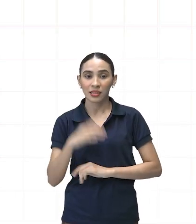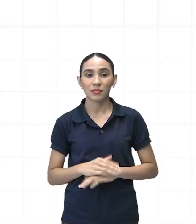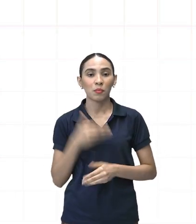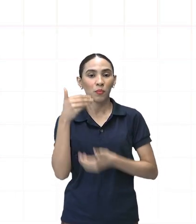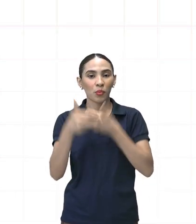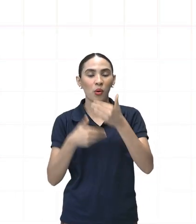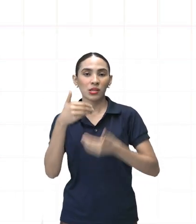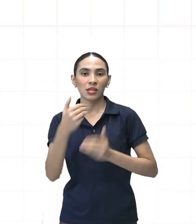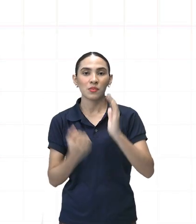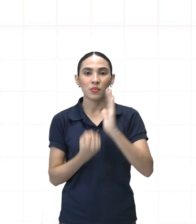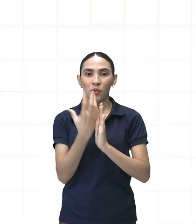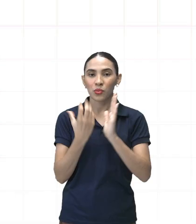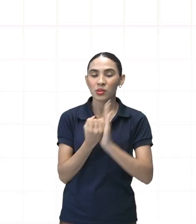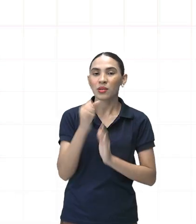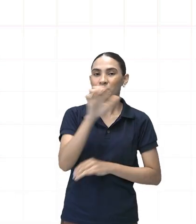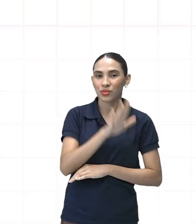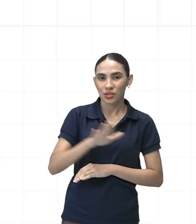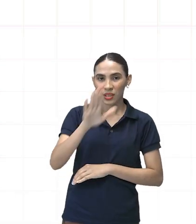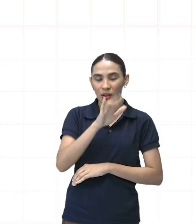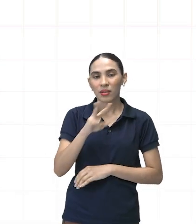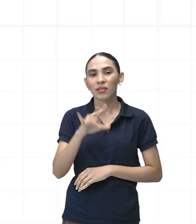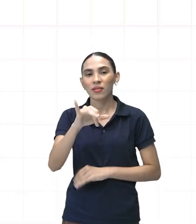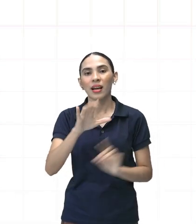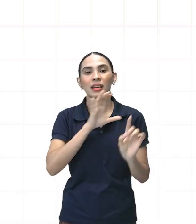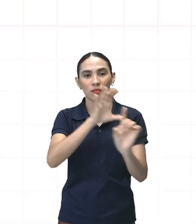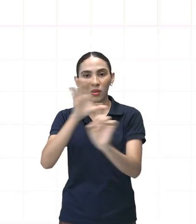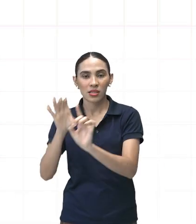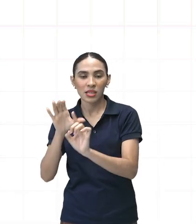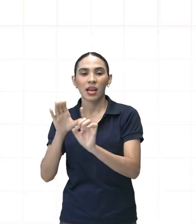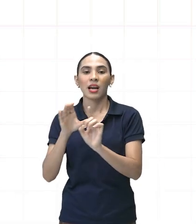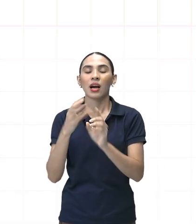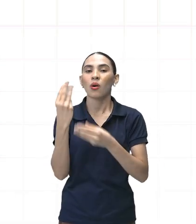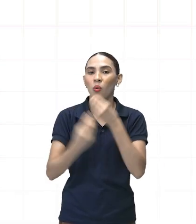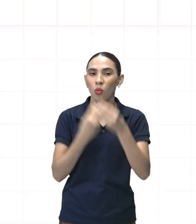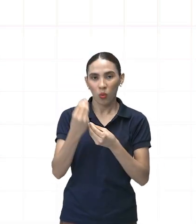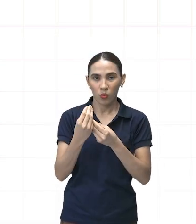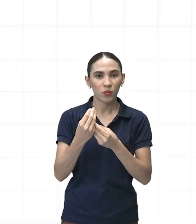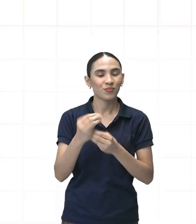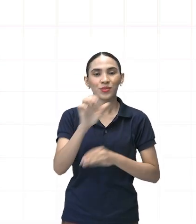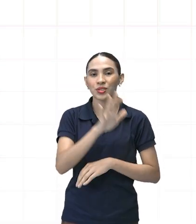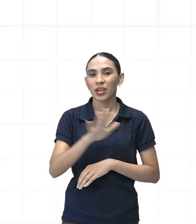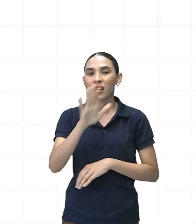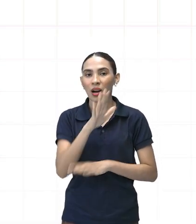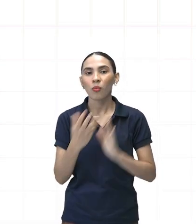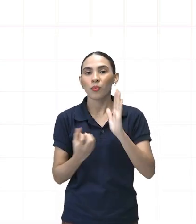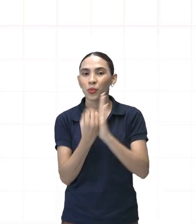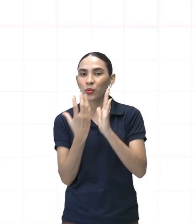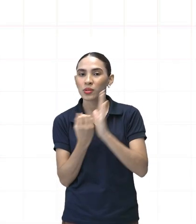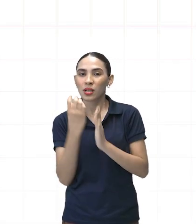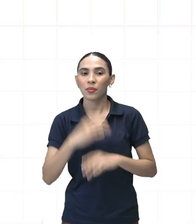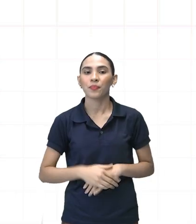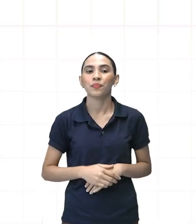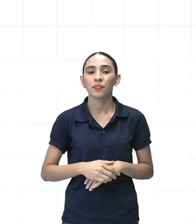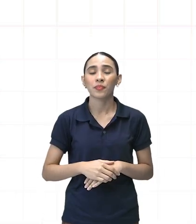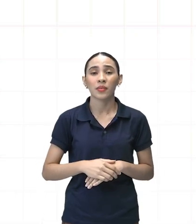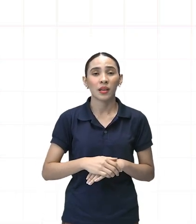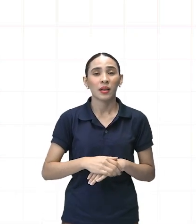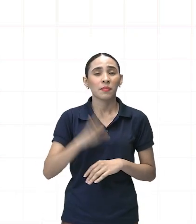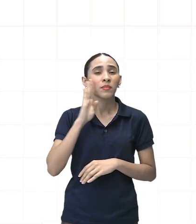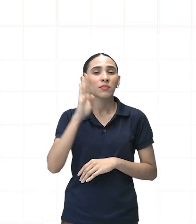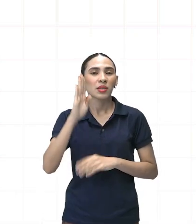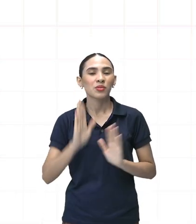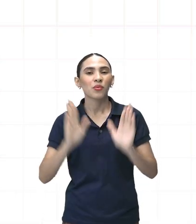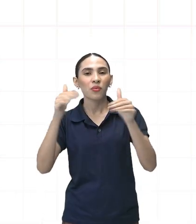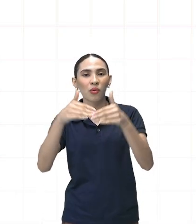nos processos que acabam ocorrendo aí de produção de um modo geral, pegando principalmente